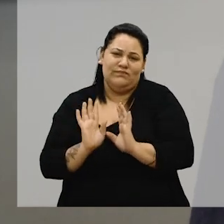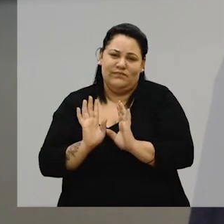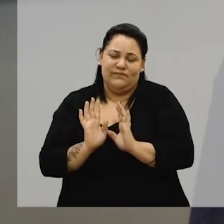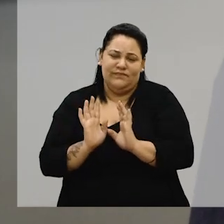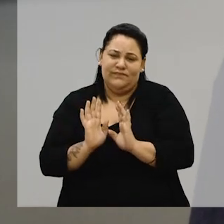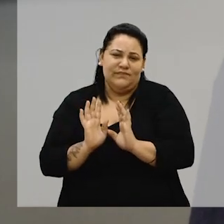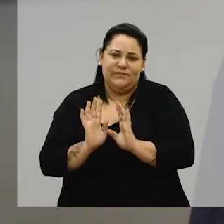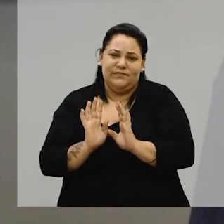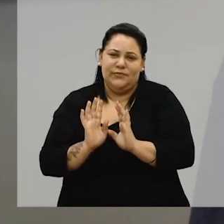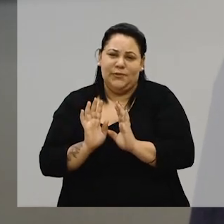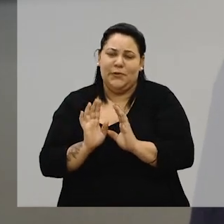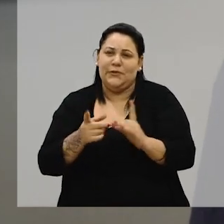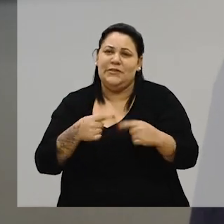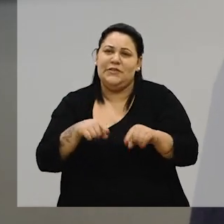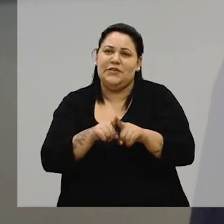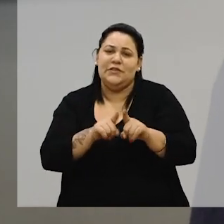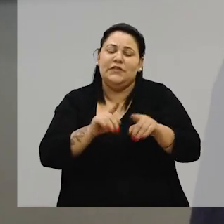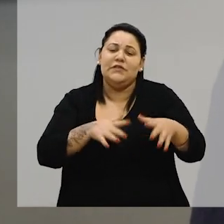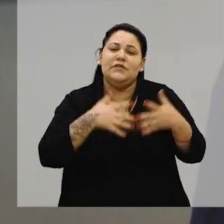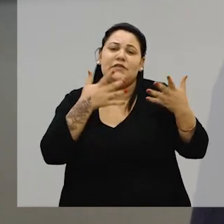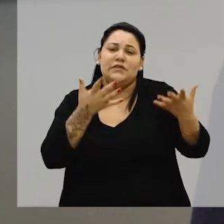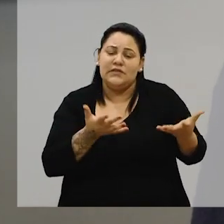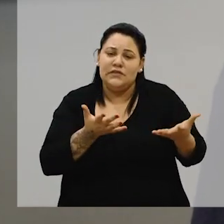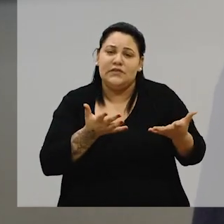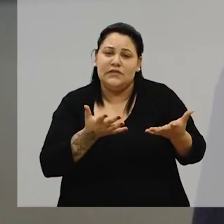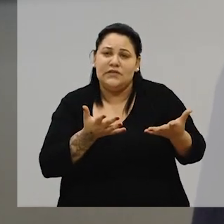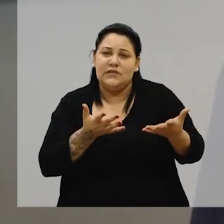nacional. É muito pouco, né?